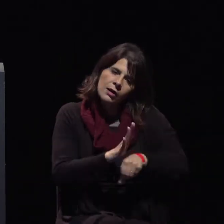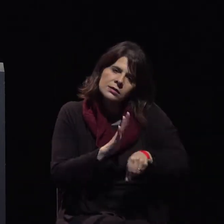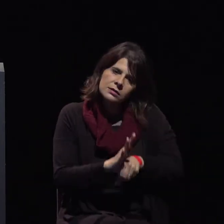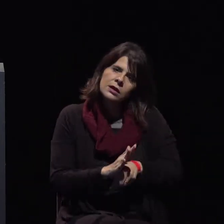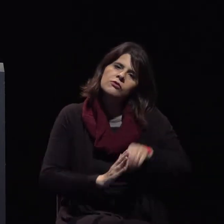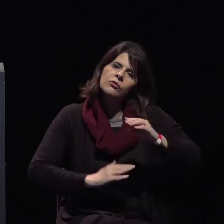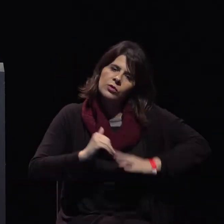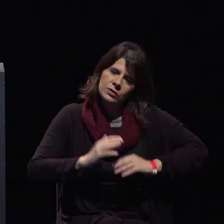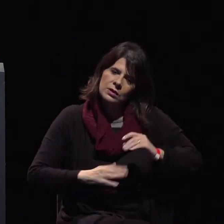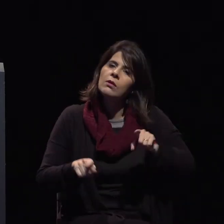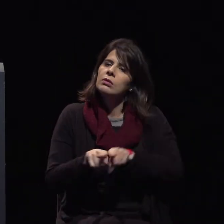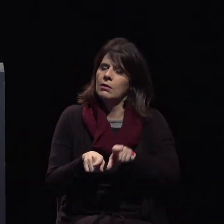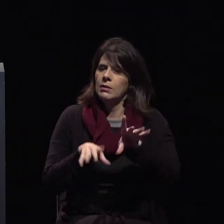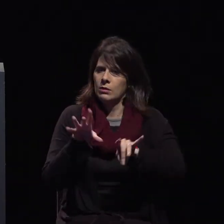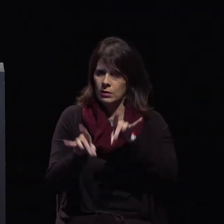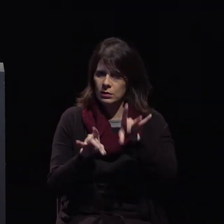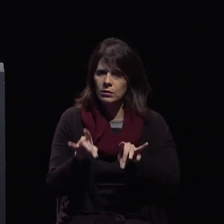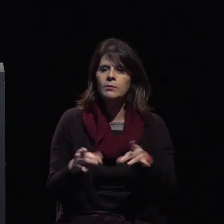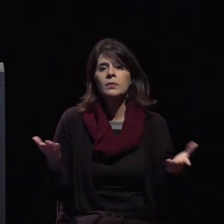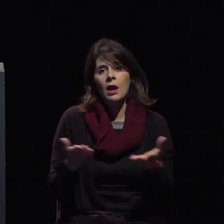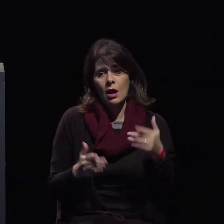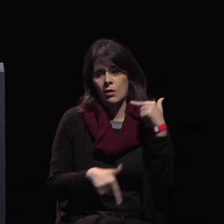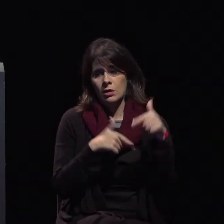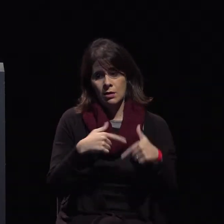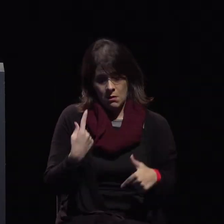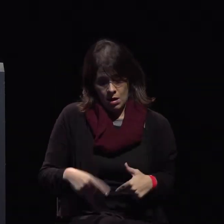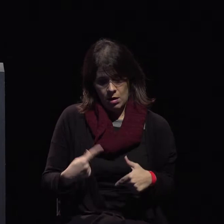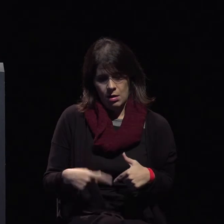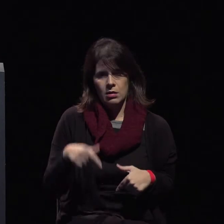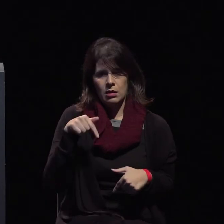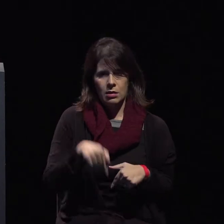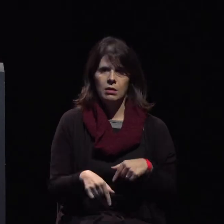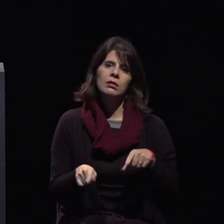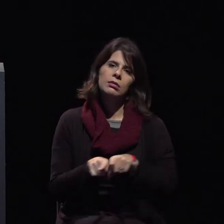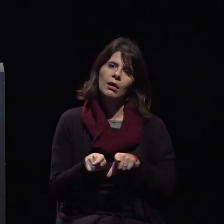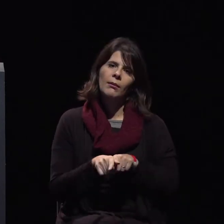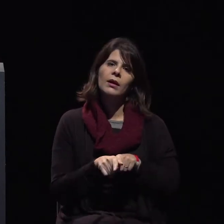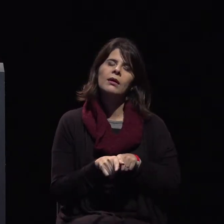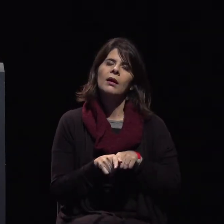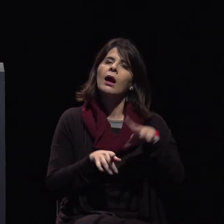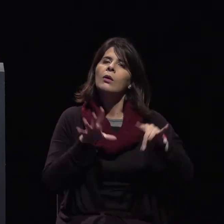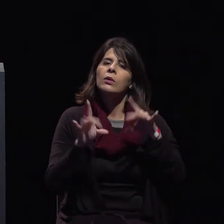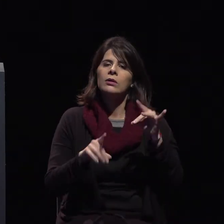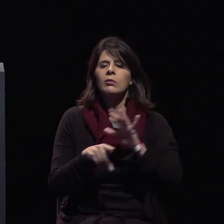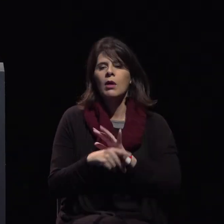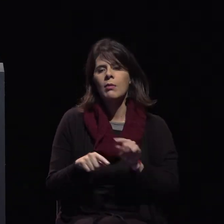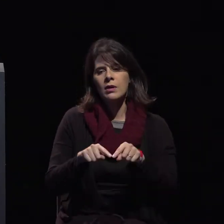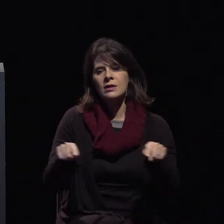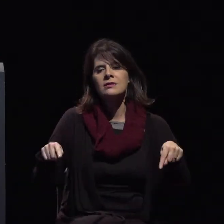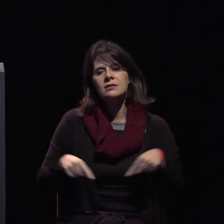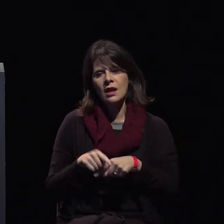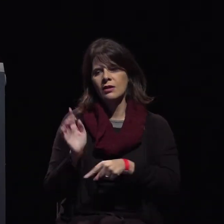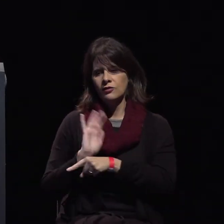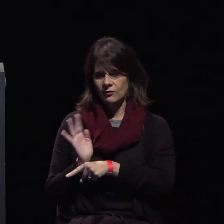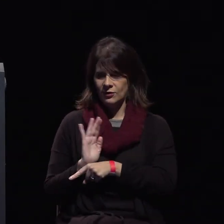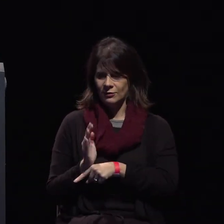curadora. Atualmente, ela trabalha aqui conosco e faz a curadoria da sala de vídeos. Ohana, por